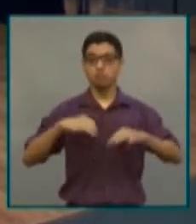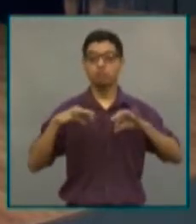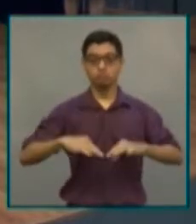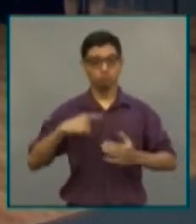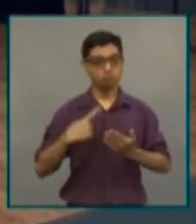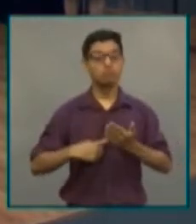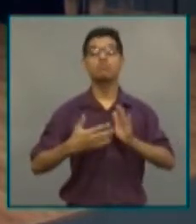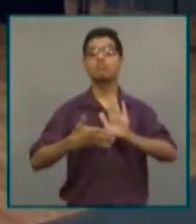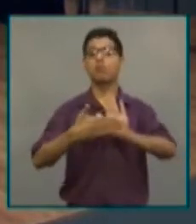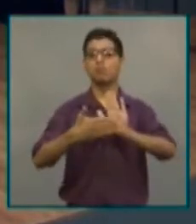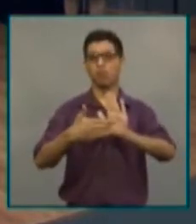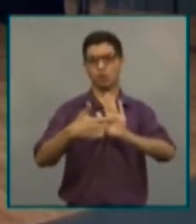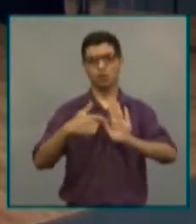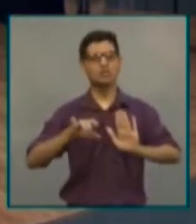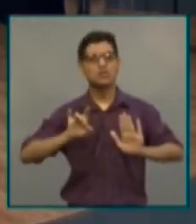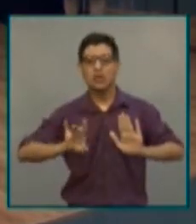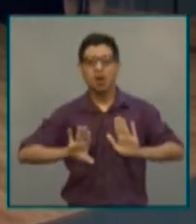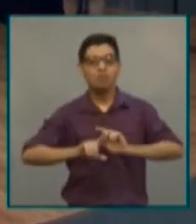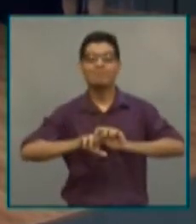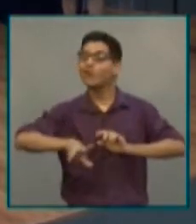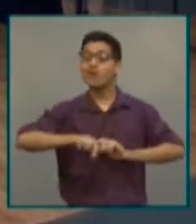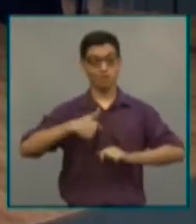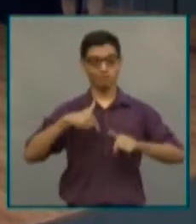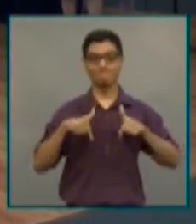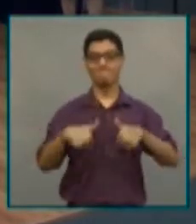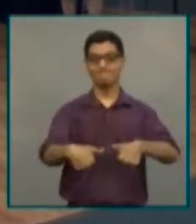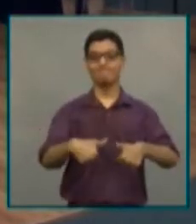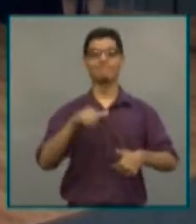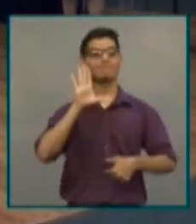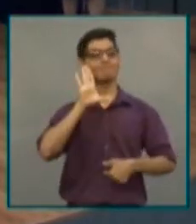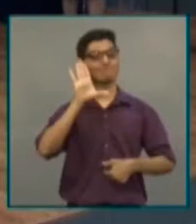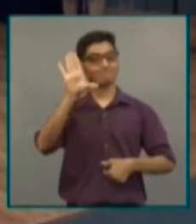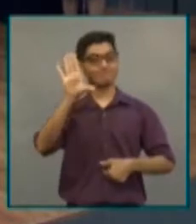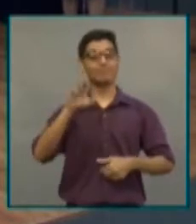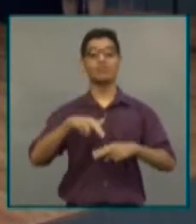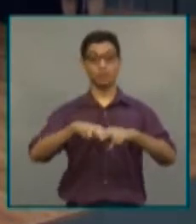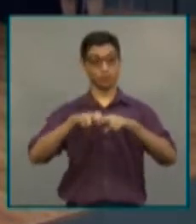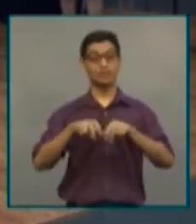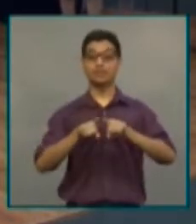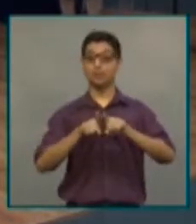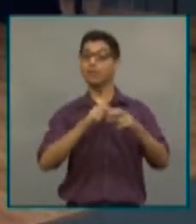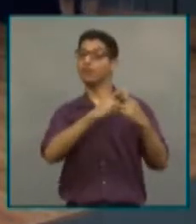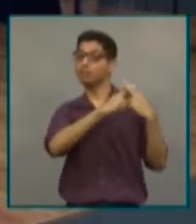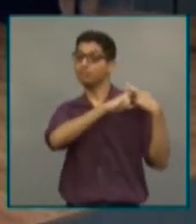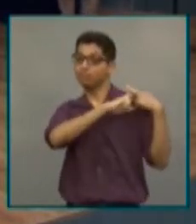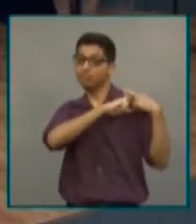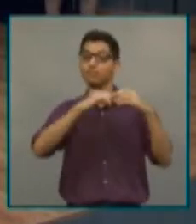agir. Mais do que proposta, eu tenho a agir e a responsabilidade com a classe. Muito obrigada.